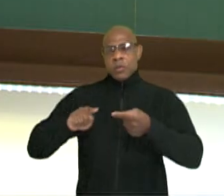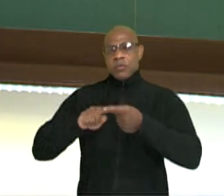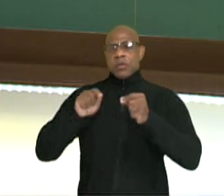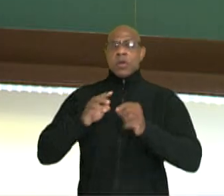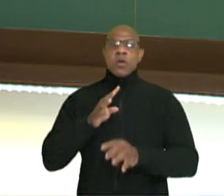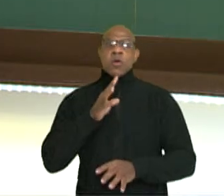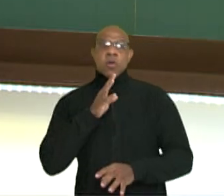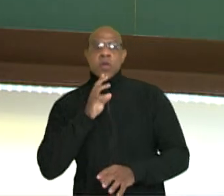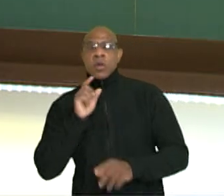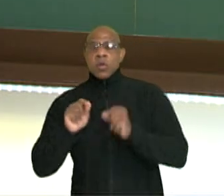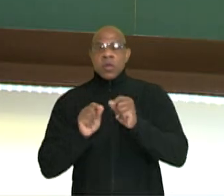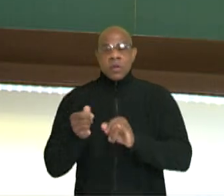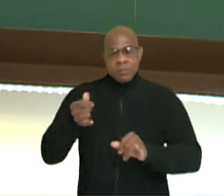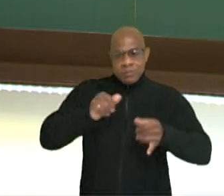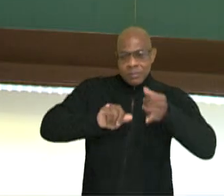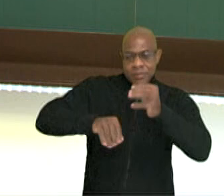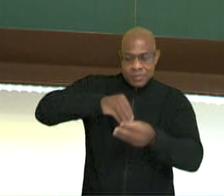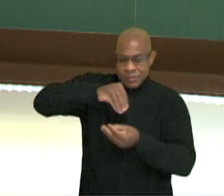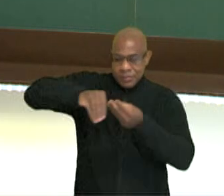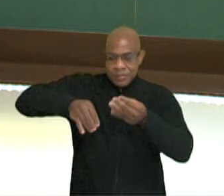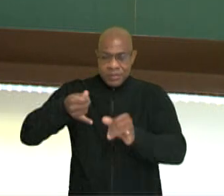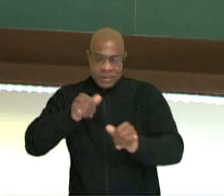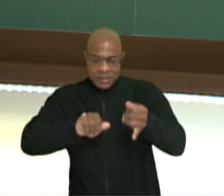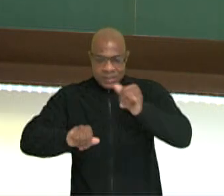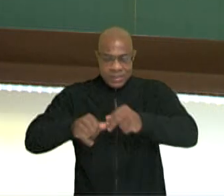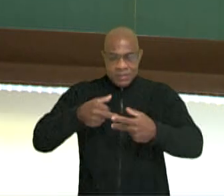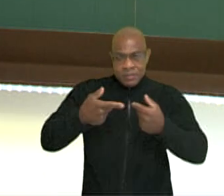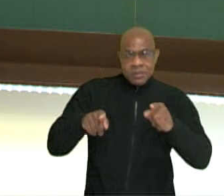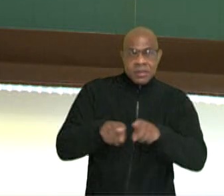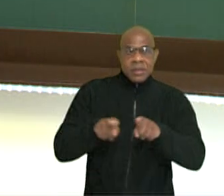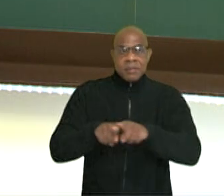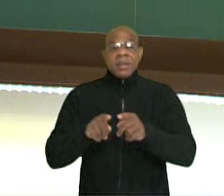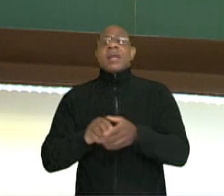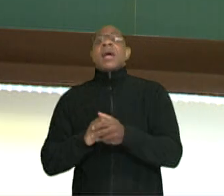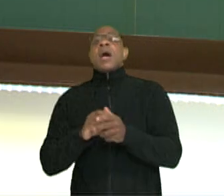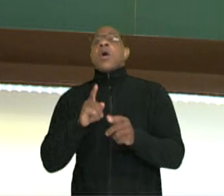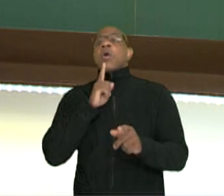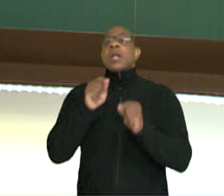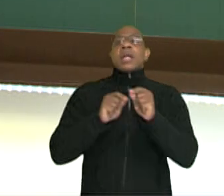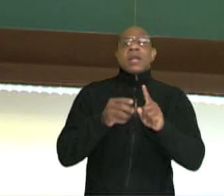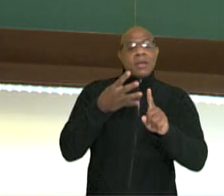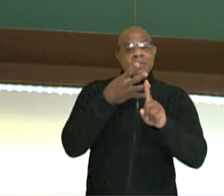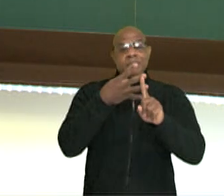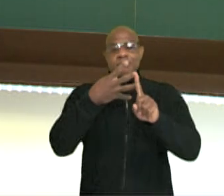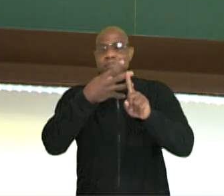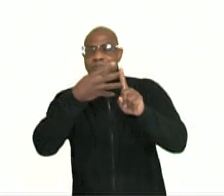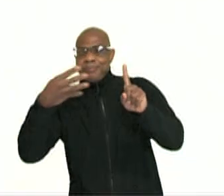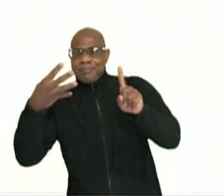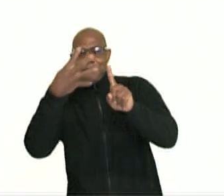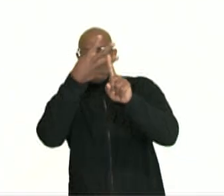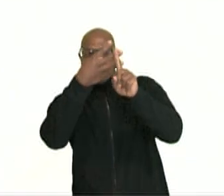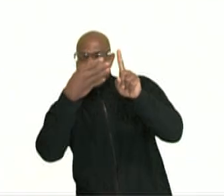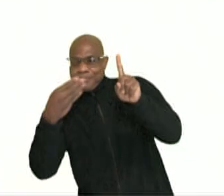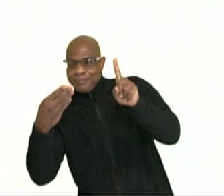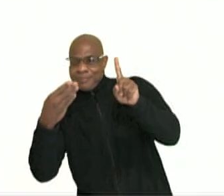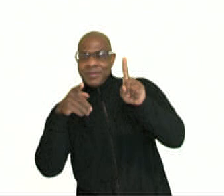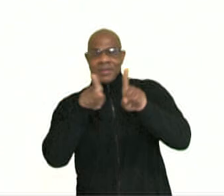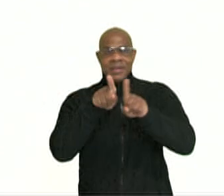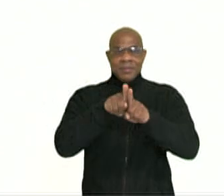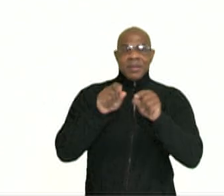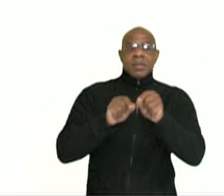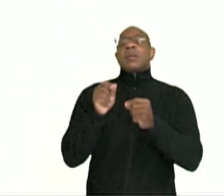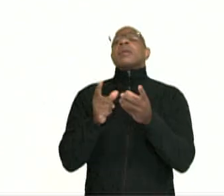histórico sobre as ligações químicas, reconhecer a distribuição eletrônica, entender o que são ligações químicas e compreender